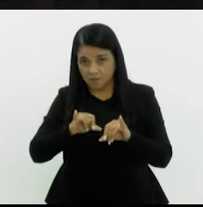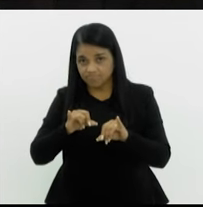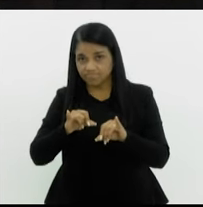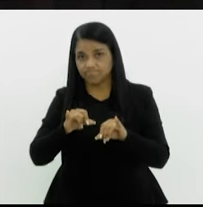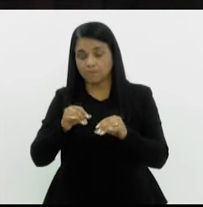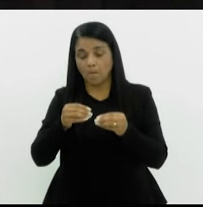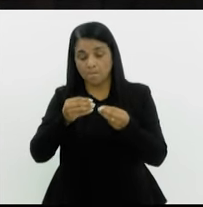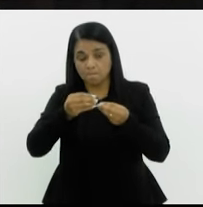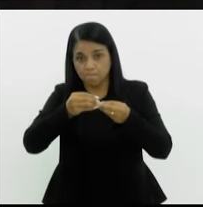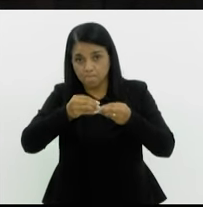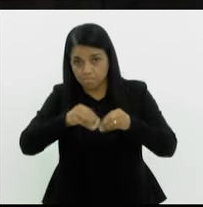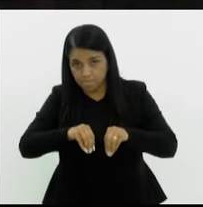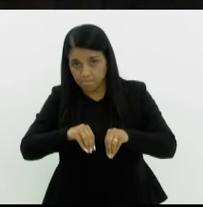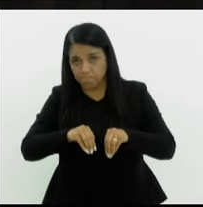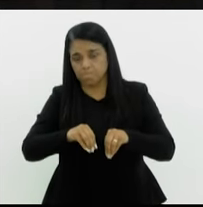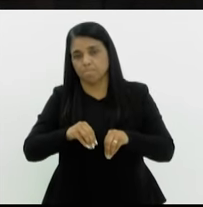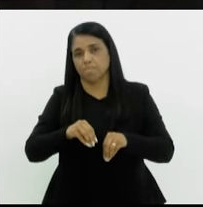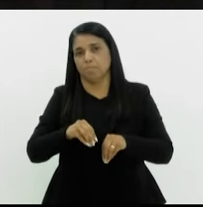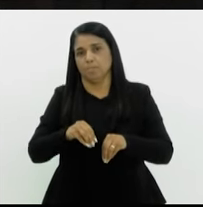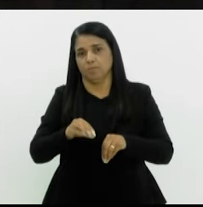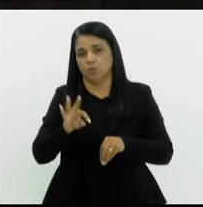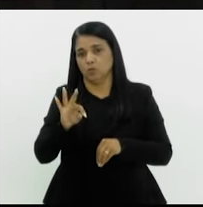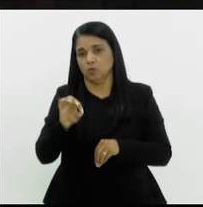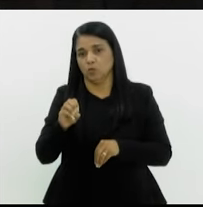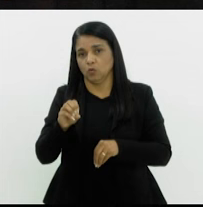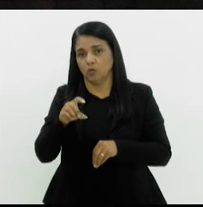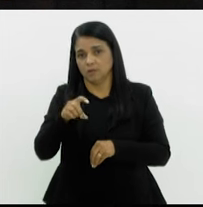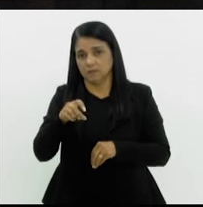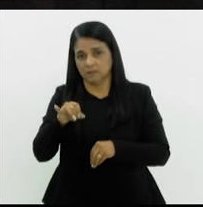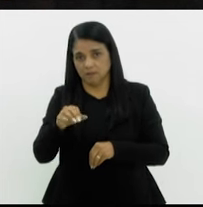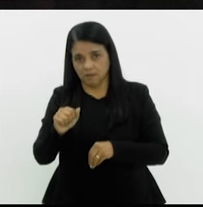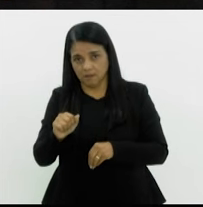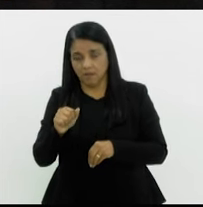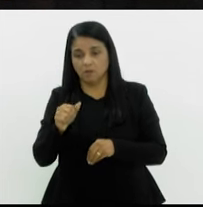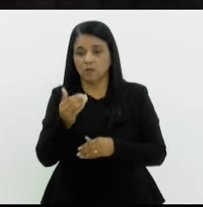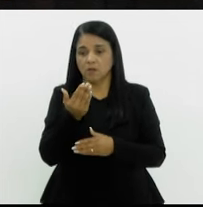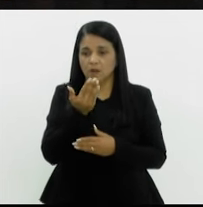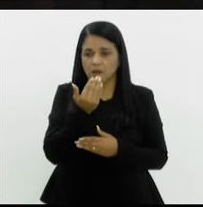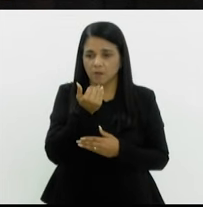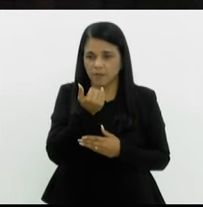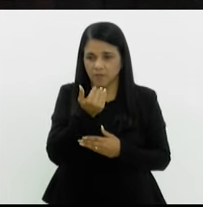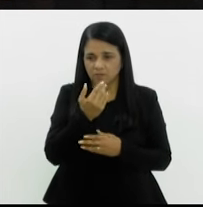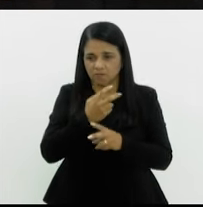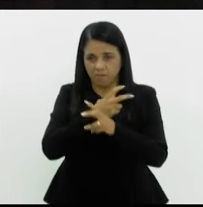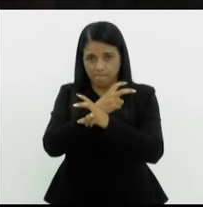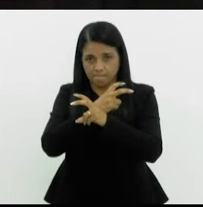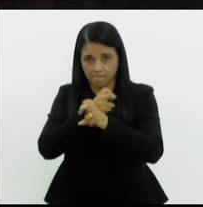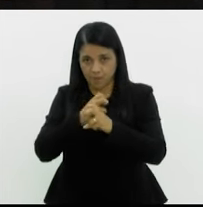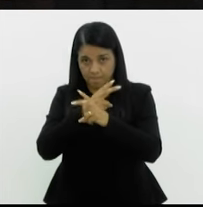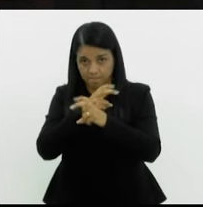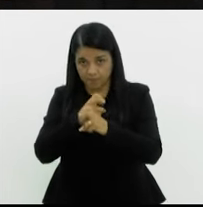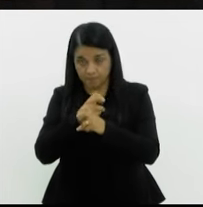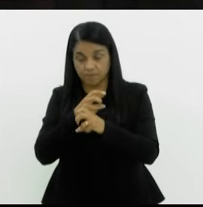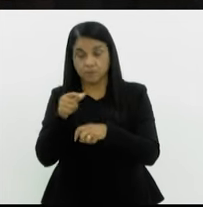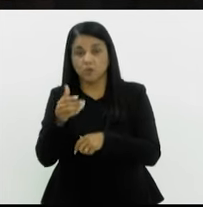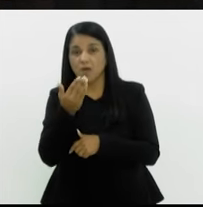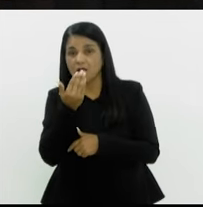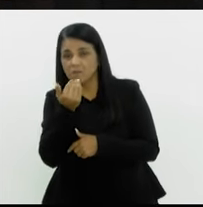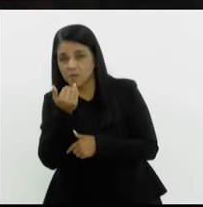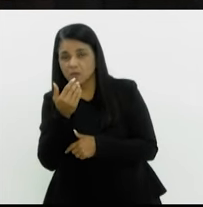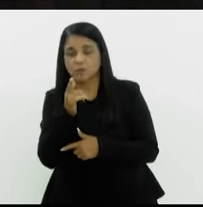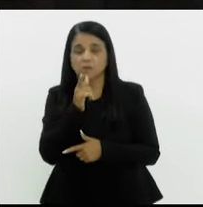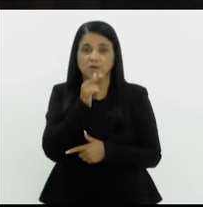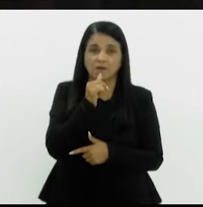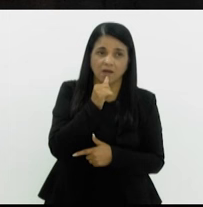profundamente tóxica, quer seja nos alimentos, quer seja na